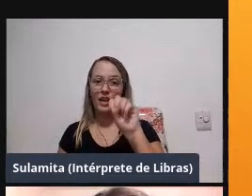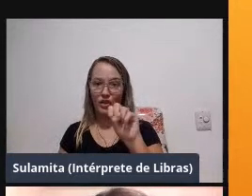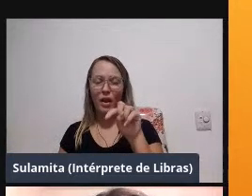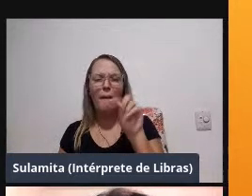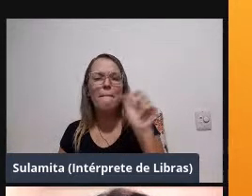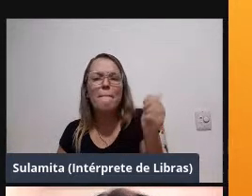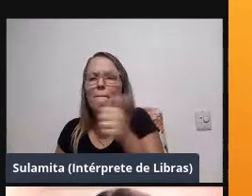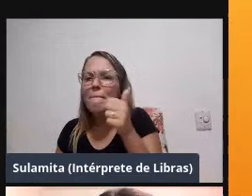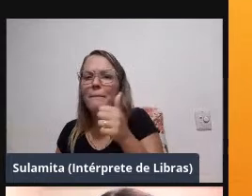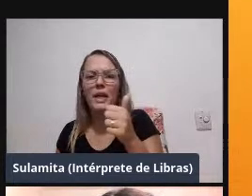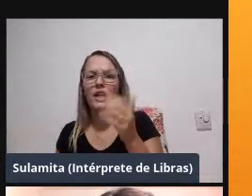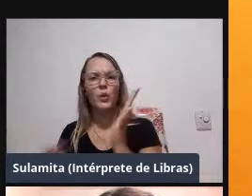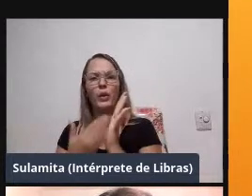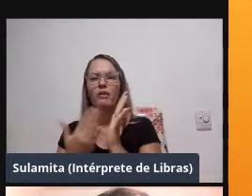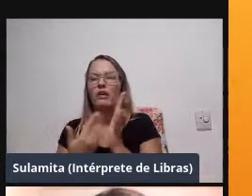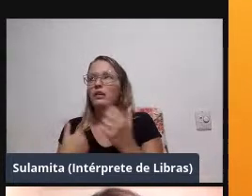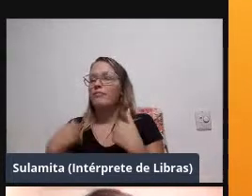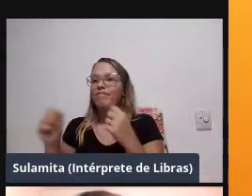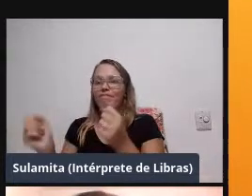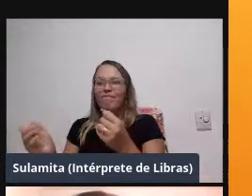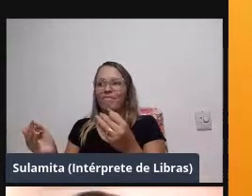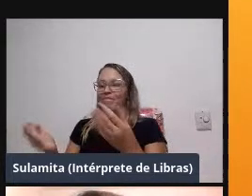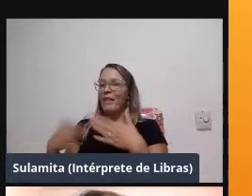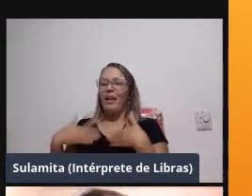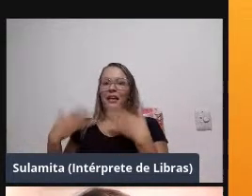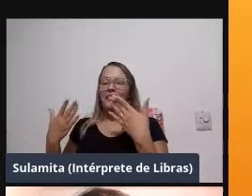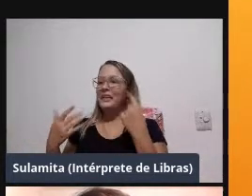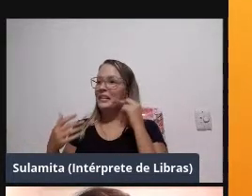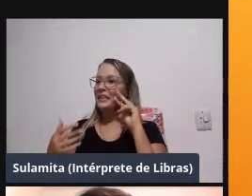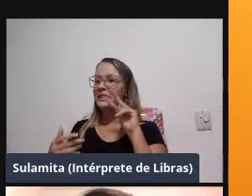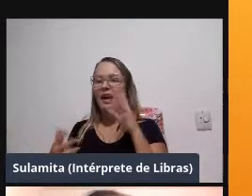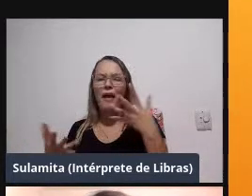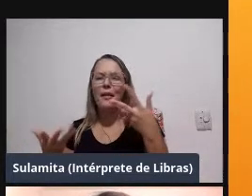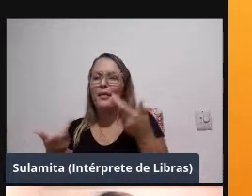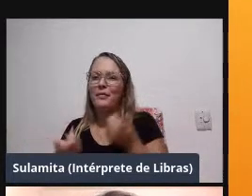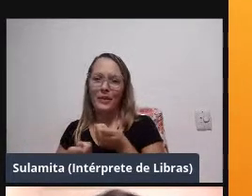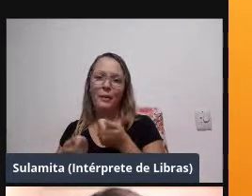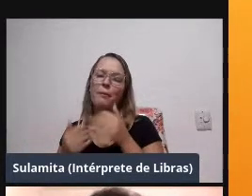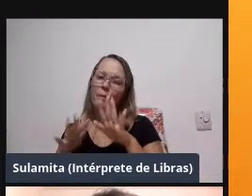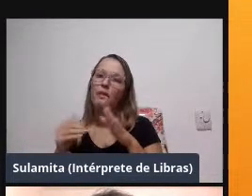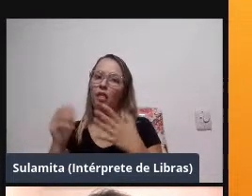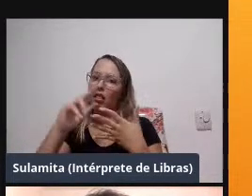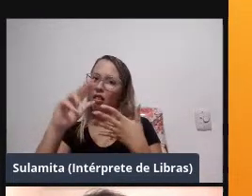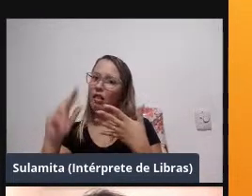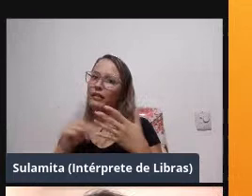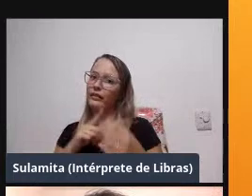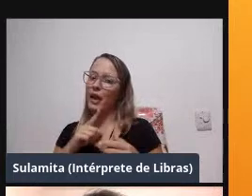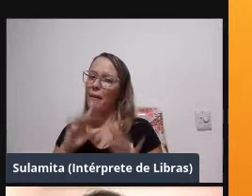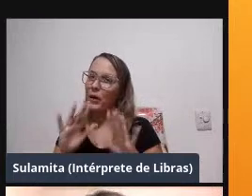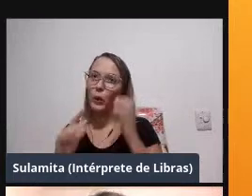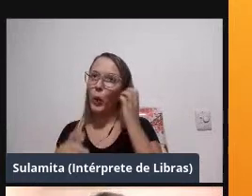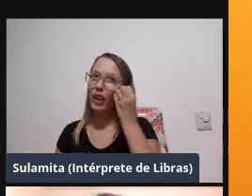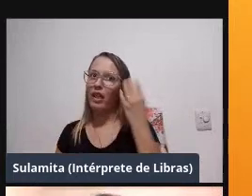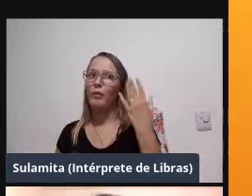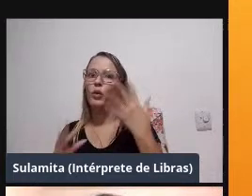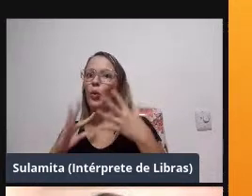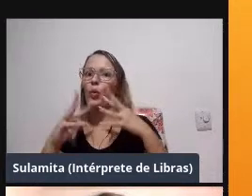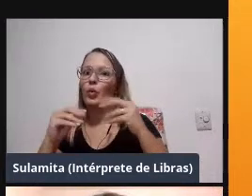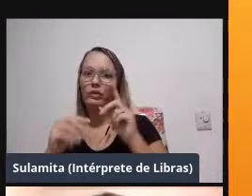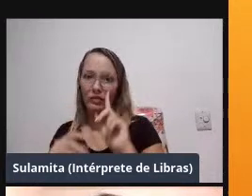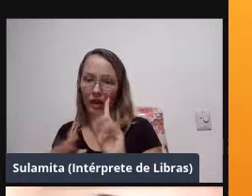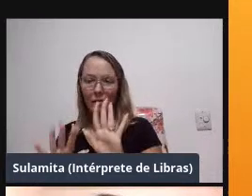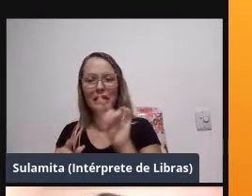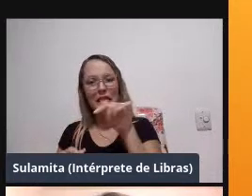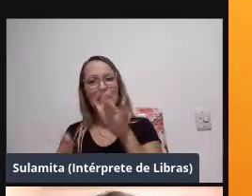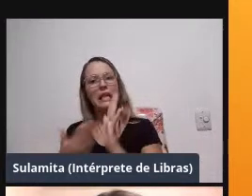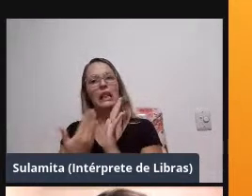me impactaram, né? Foram muitas, obviamente, ao longo de 4 anos e meio de graduação, nem lembro todas, mas o livro Rebelião Escrava no